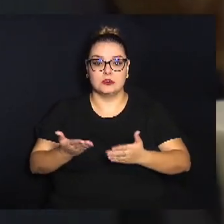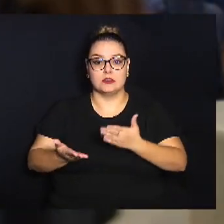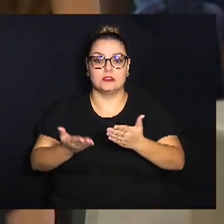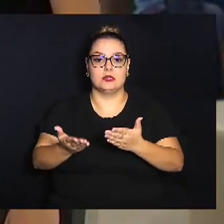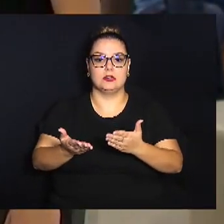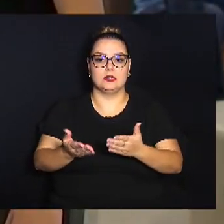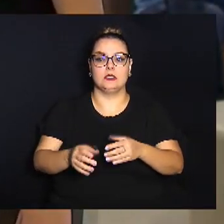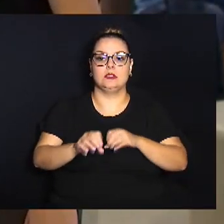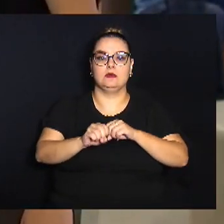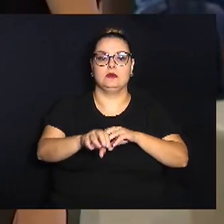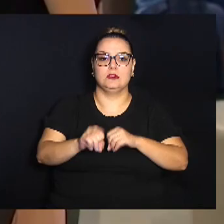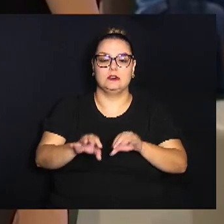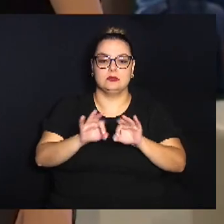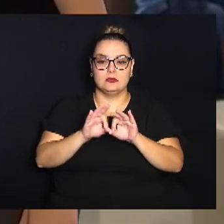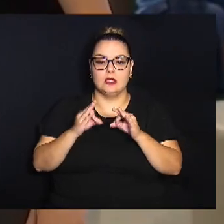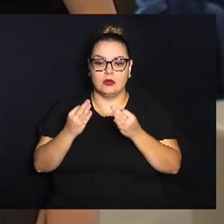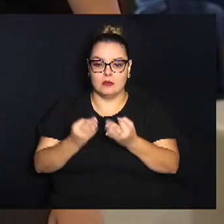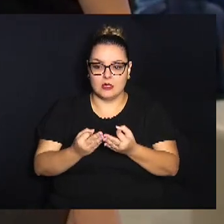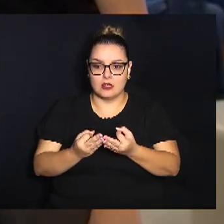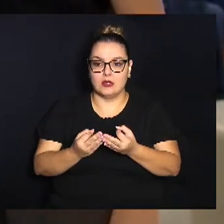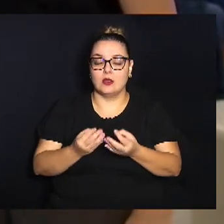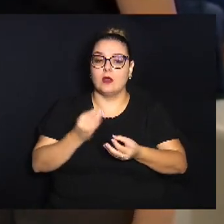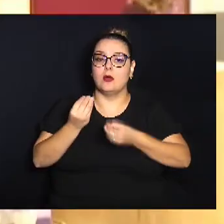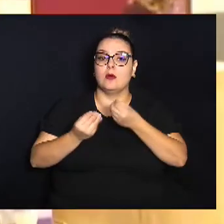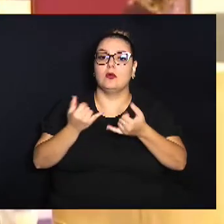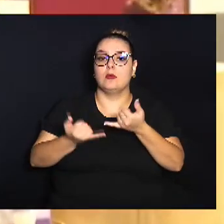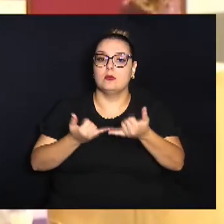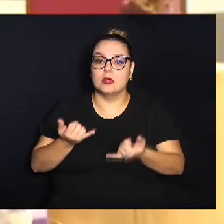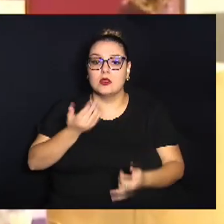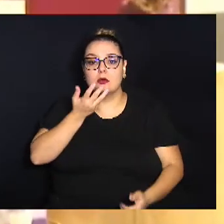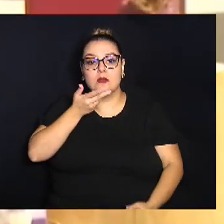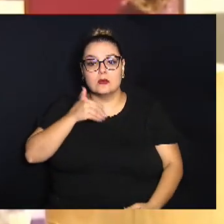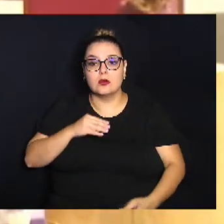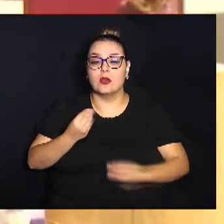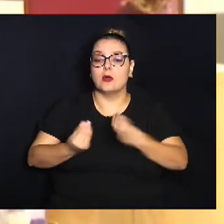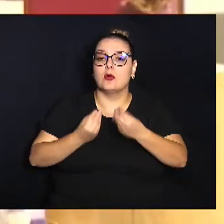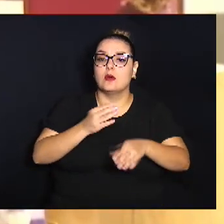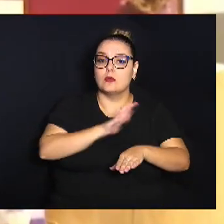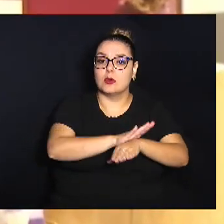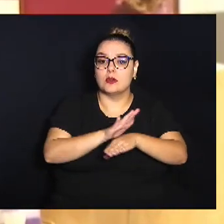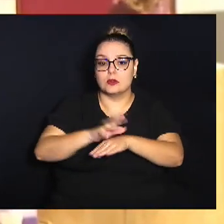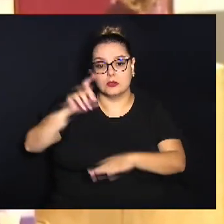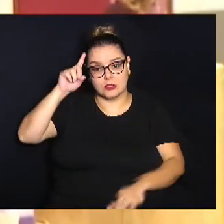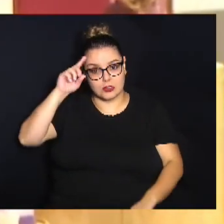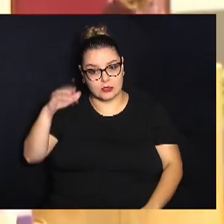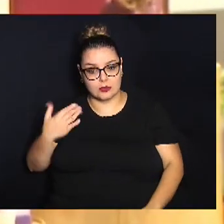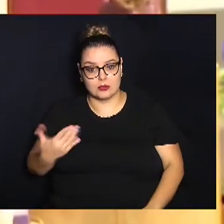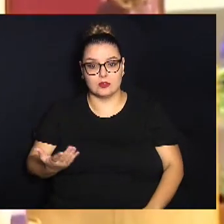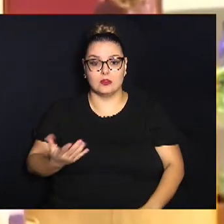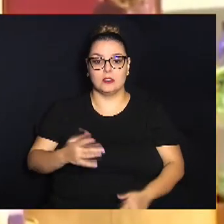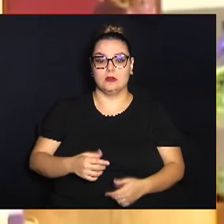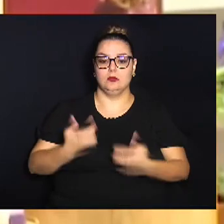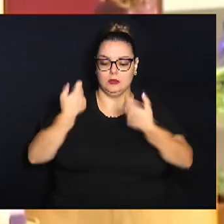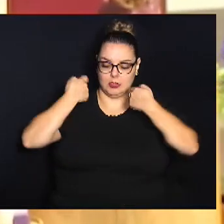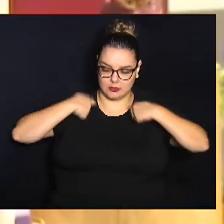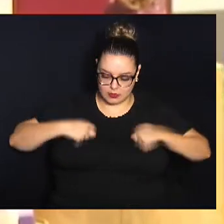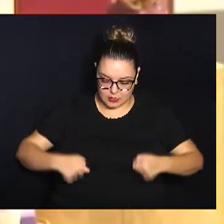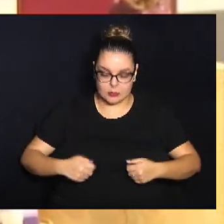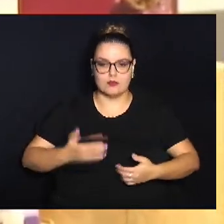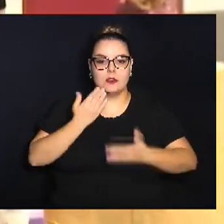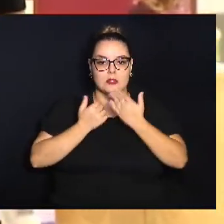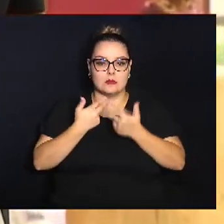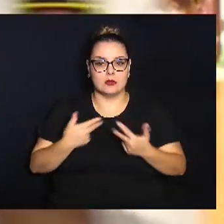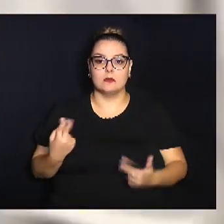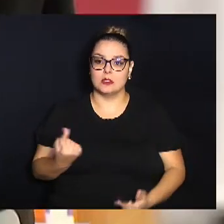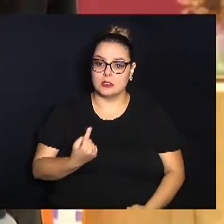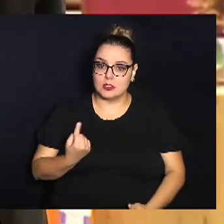gente ensina as famílias a como brincar com essa criança, como ajudar as crianças na rotina. Então se vestir, né, conseguir se alimentar